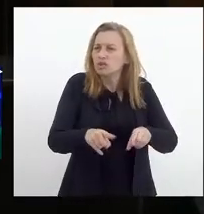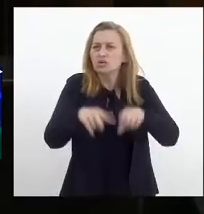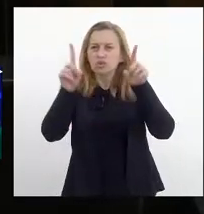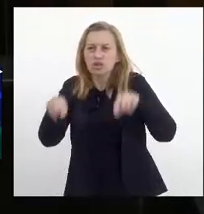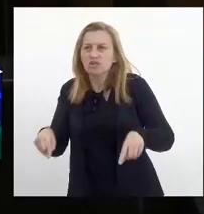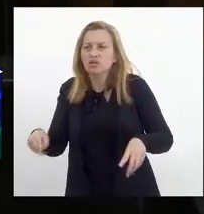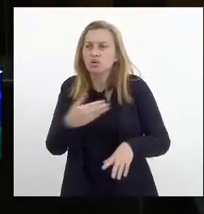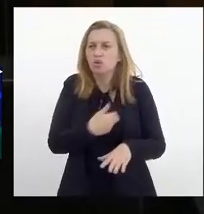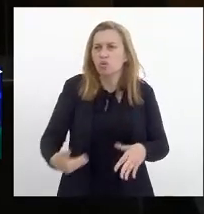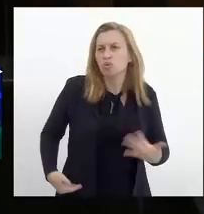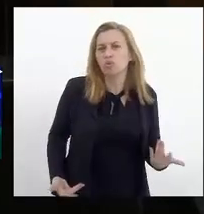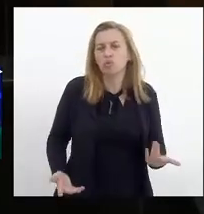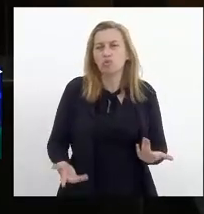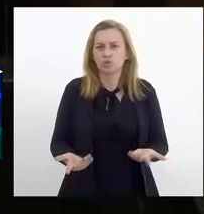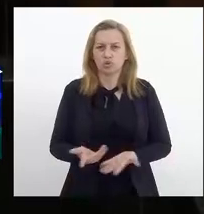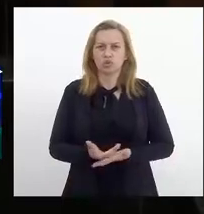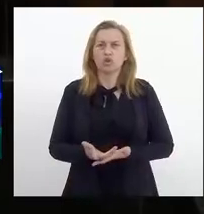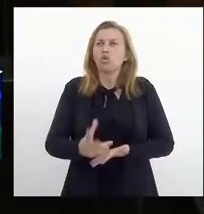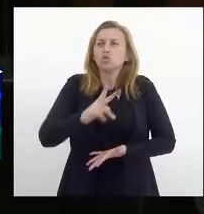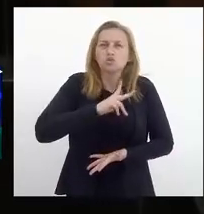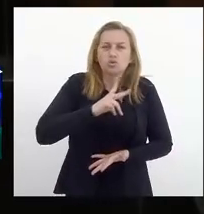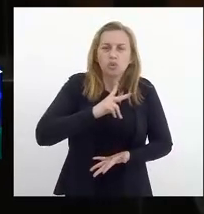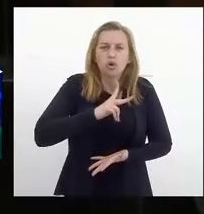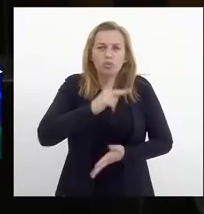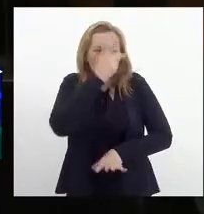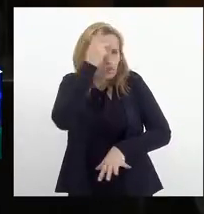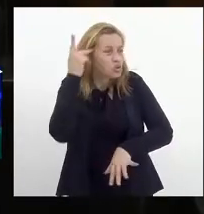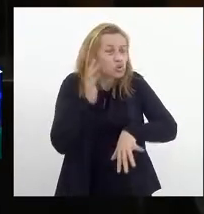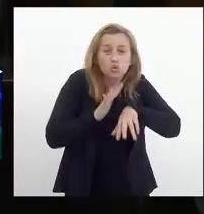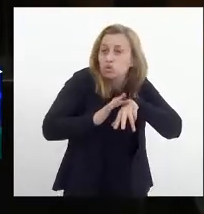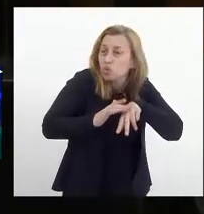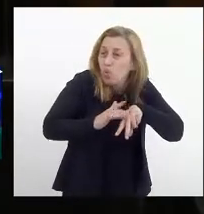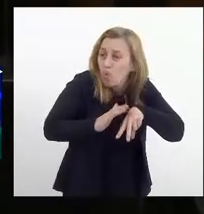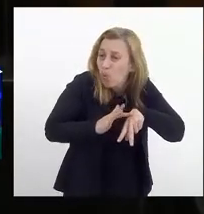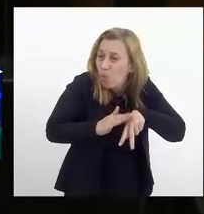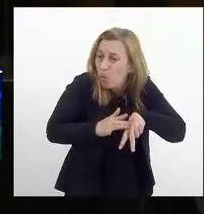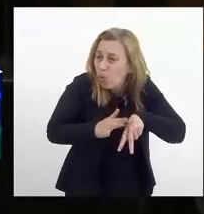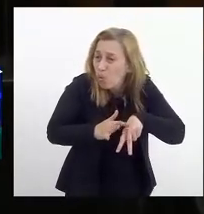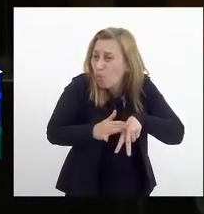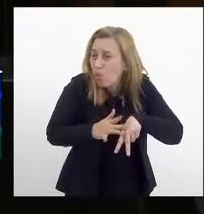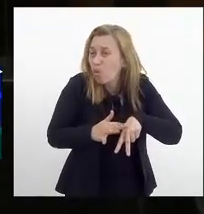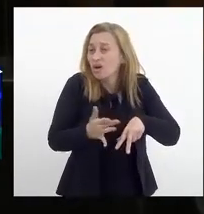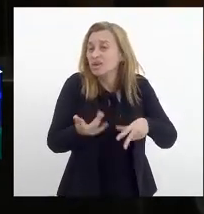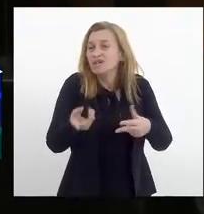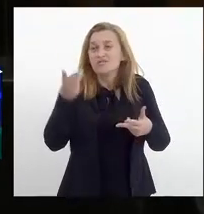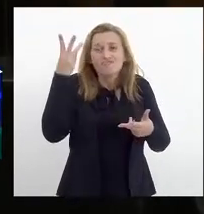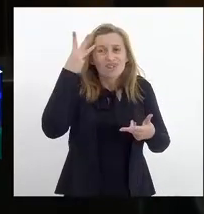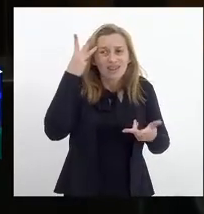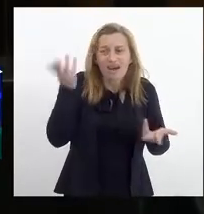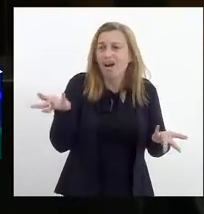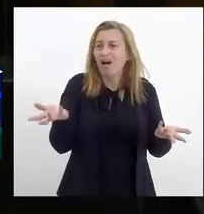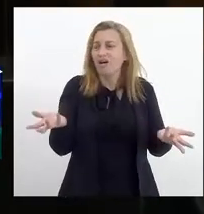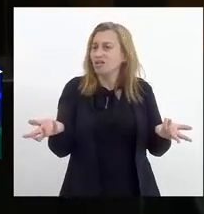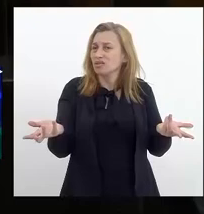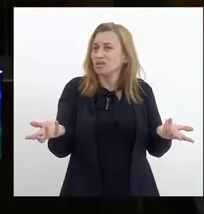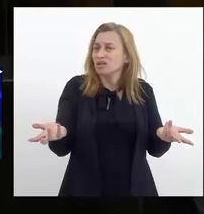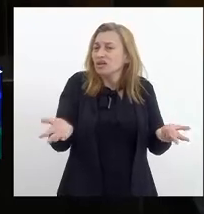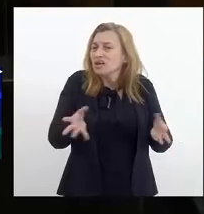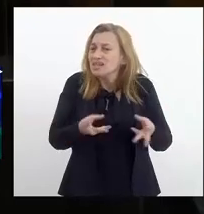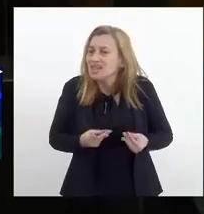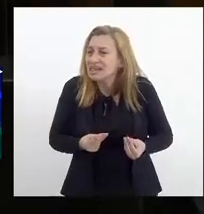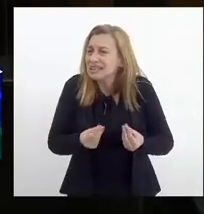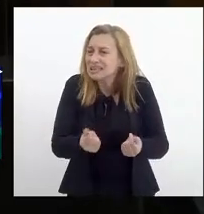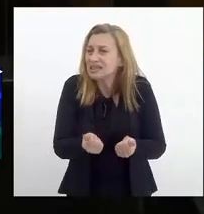servidores e servidores e Respeito nesse caso os próprios pacientes vítimas de transtorno mental em situação de coração sensível